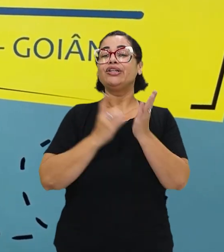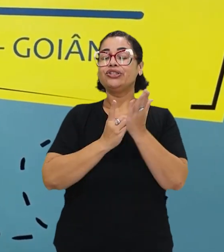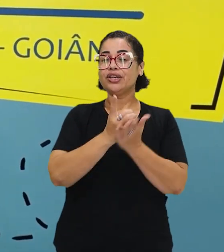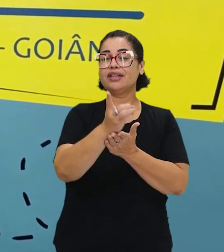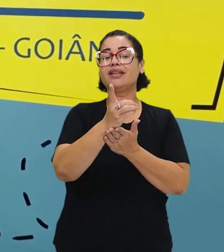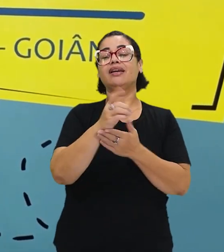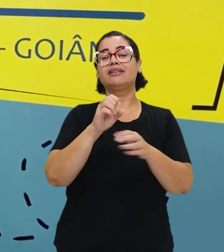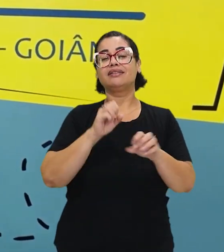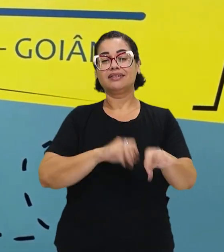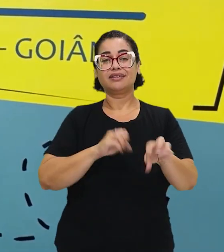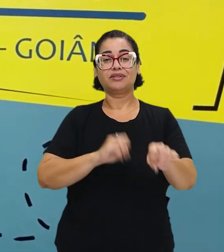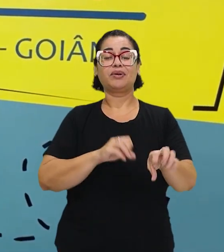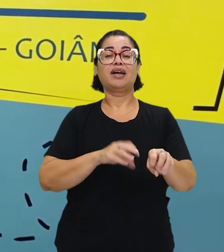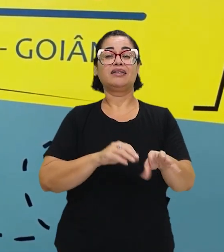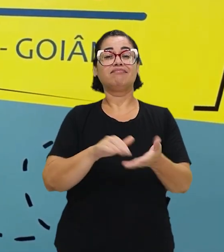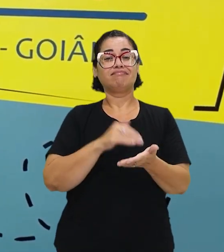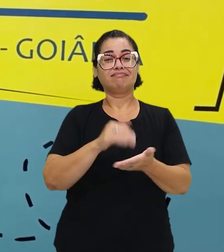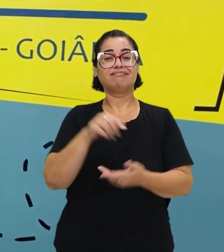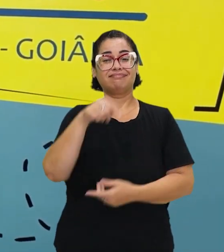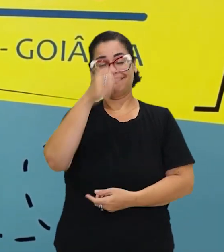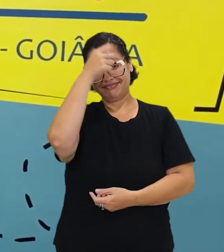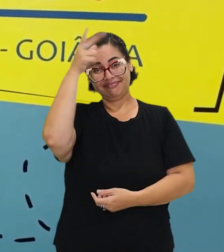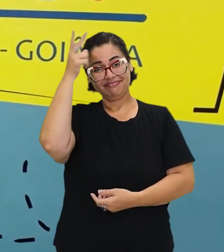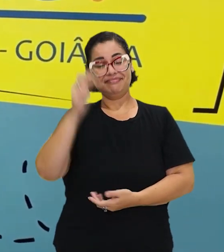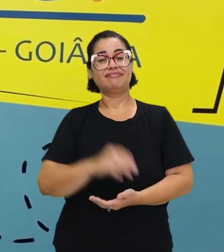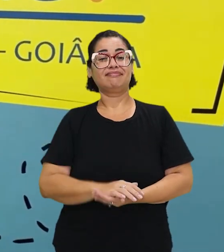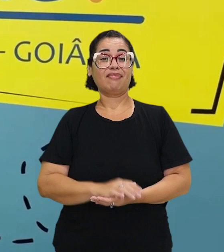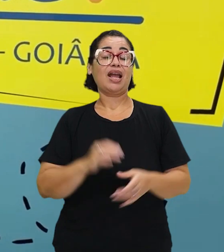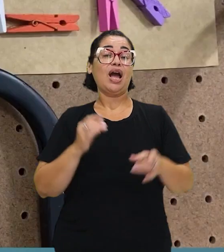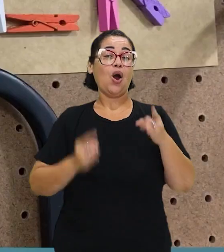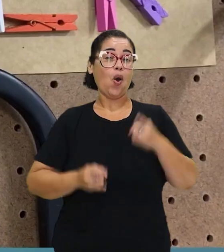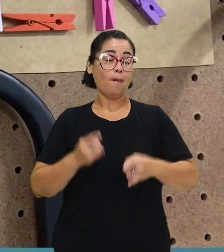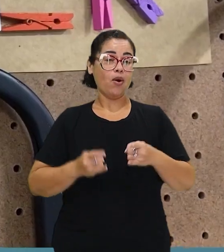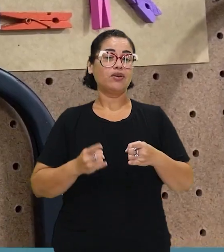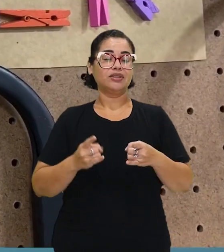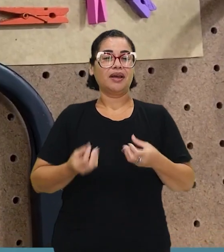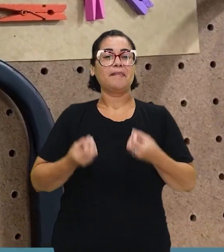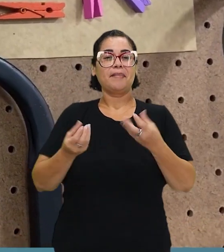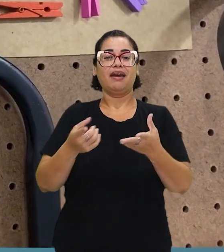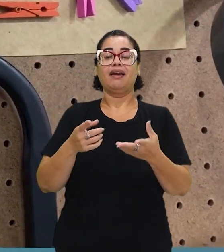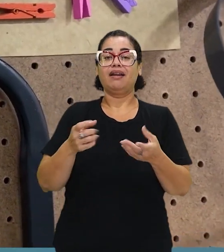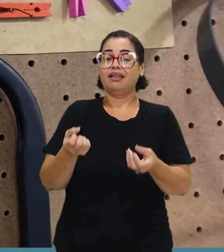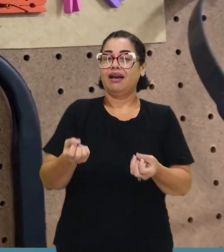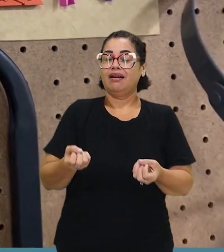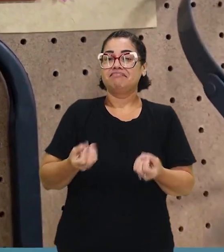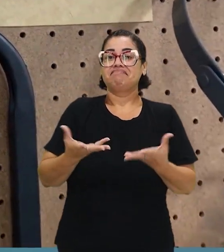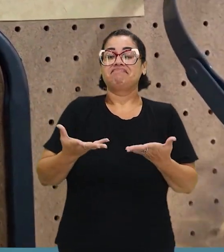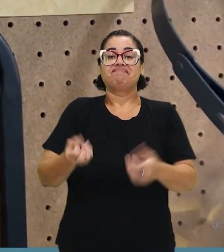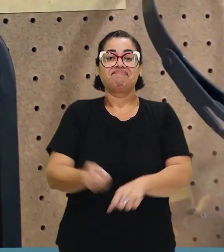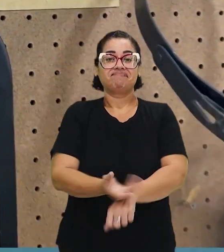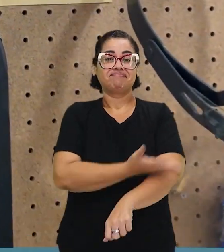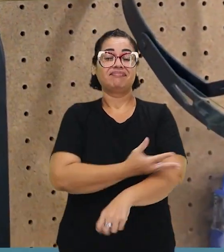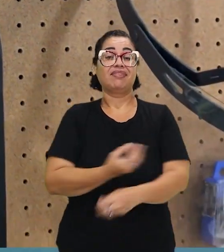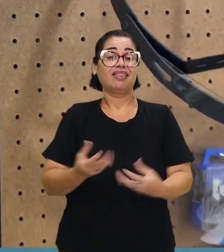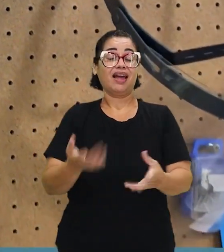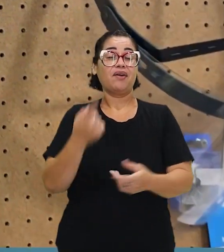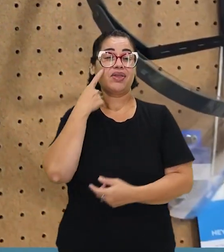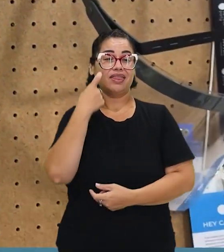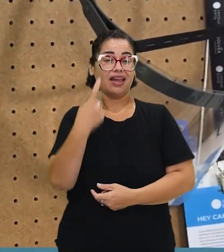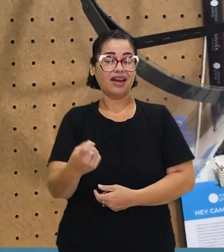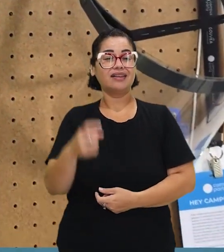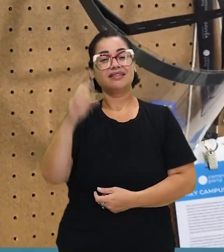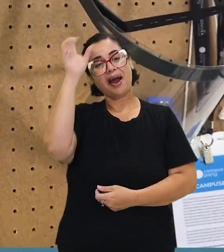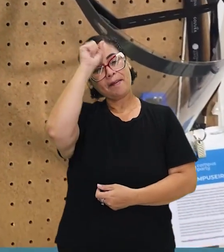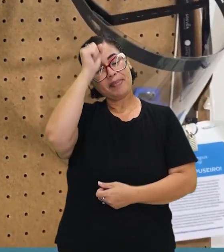Municipal de Educação. A robótica ela é algo a mais, que encanta, que favorece o interesse pelo